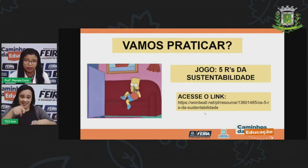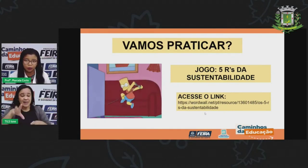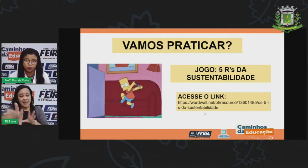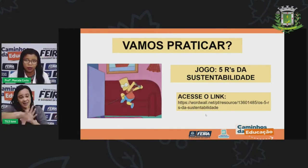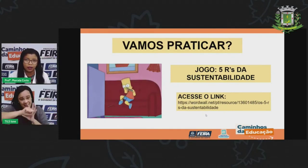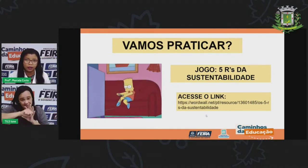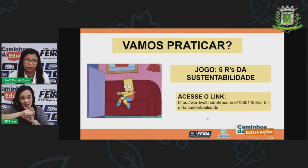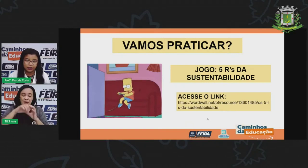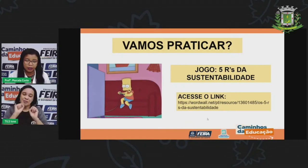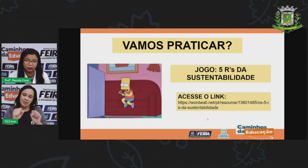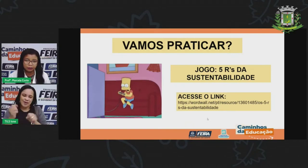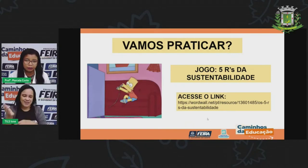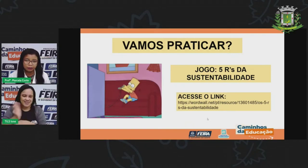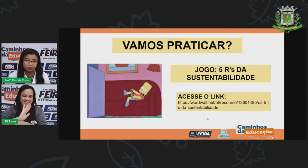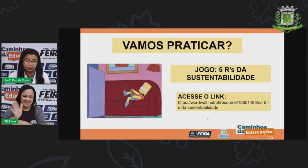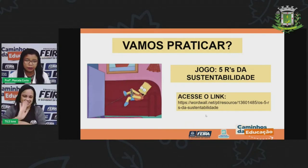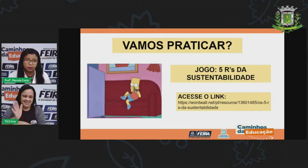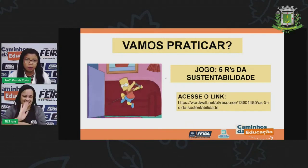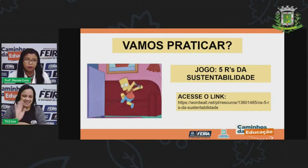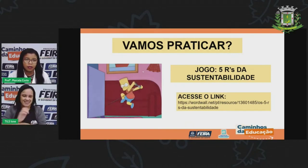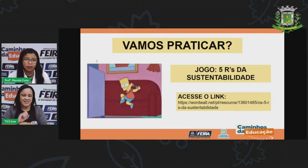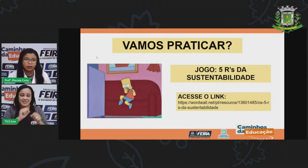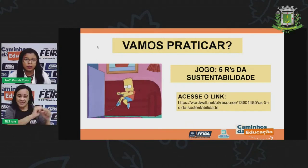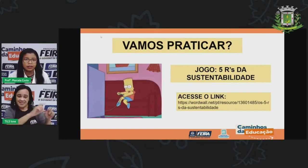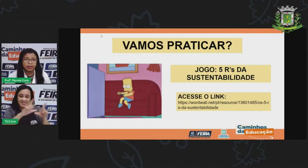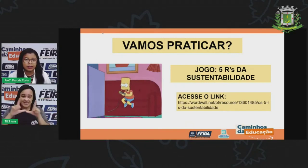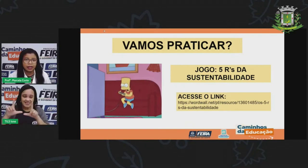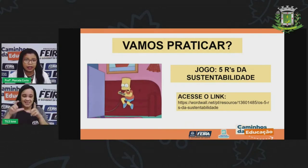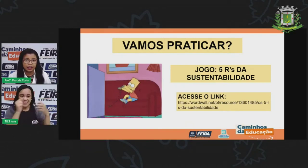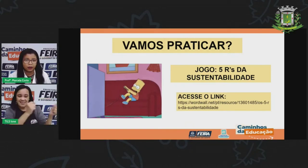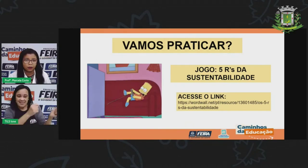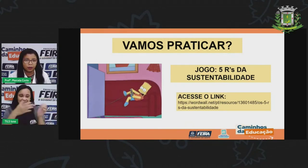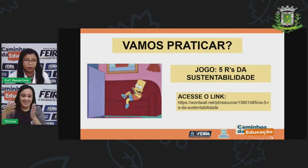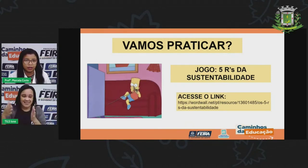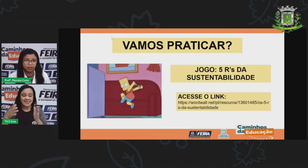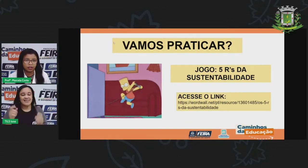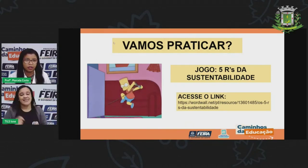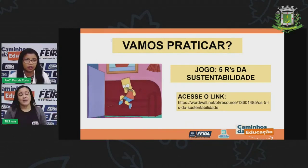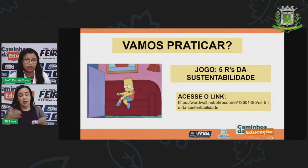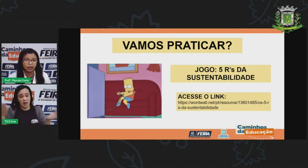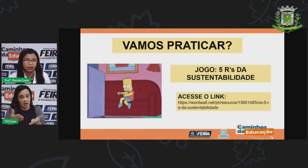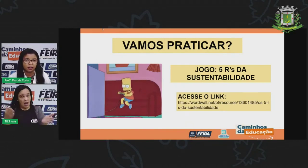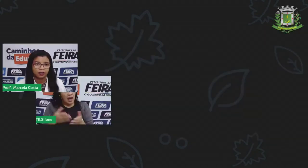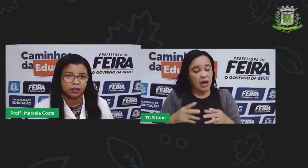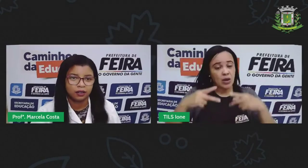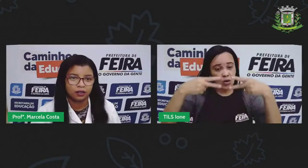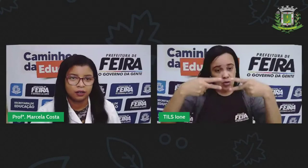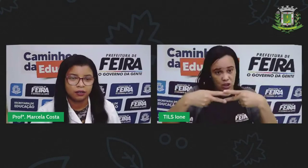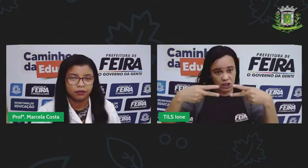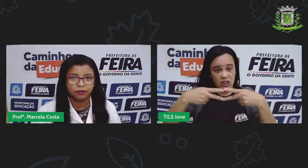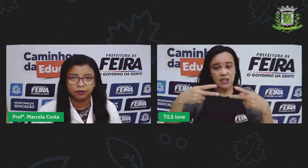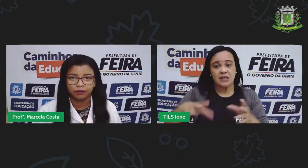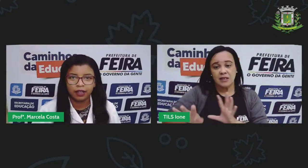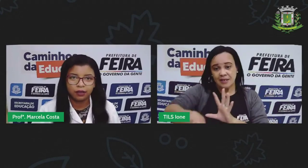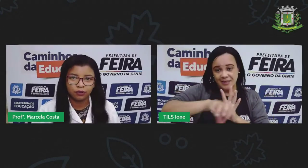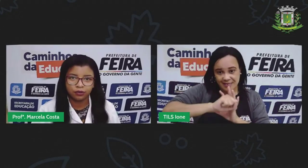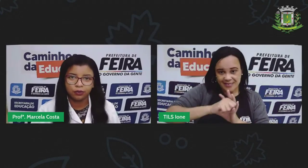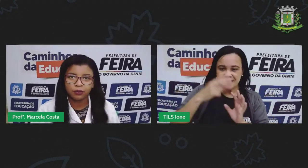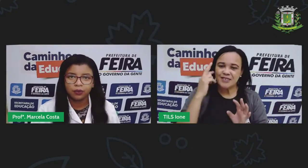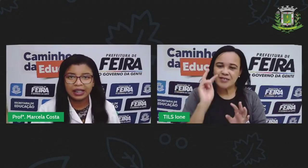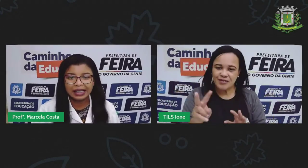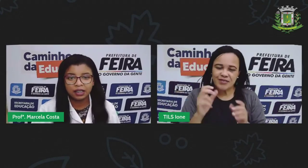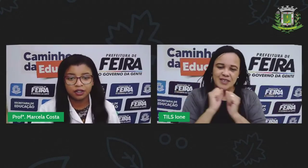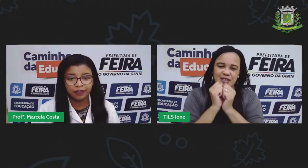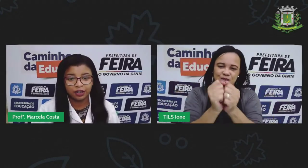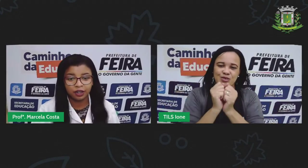apresentação tá vendo eu vou acessar ele agora pra gente ver o